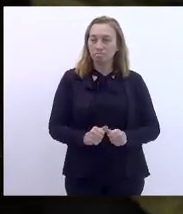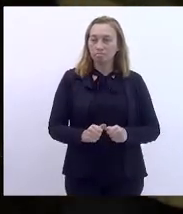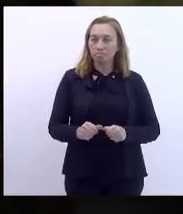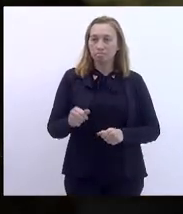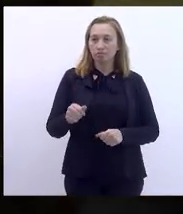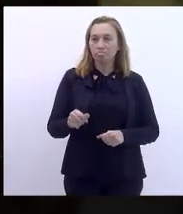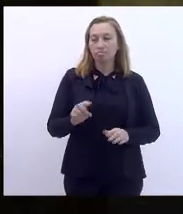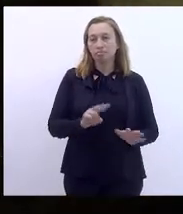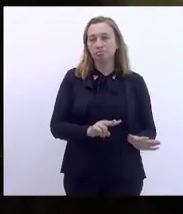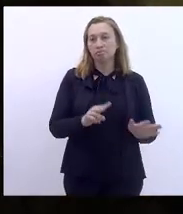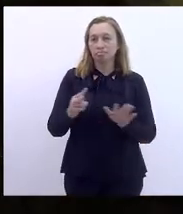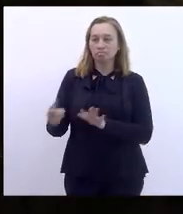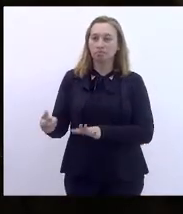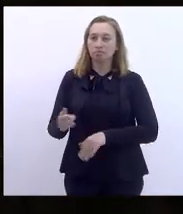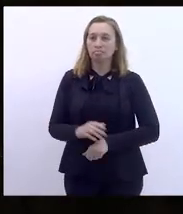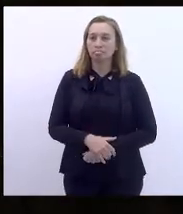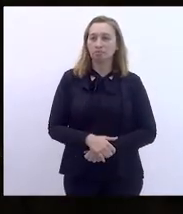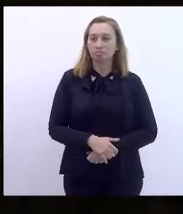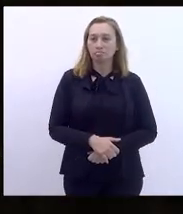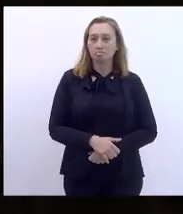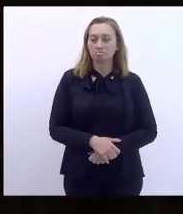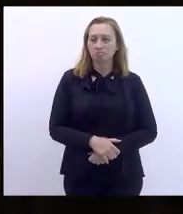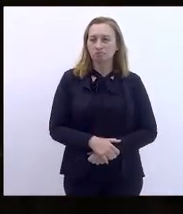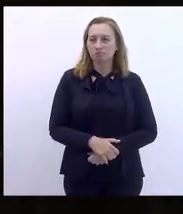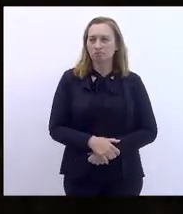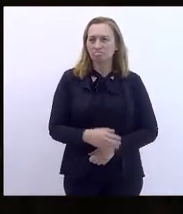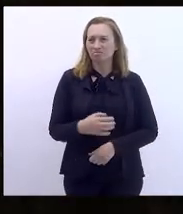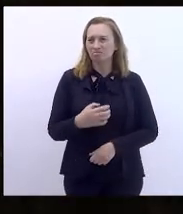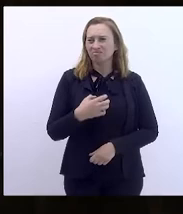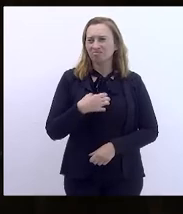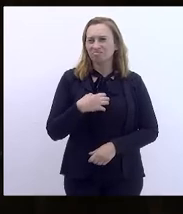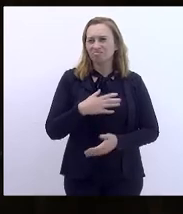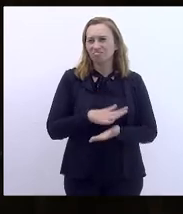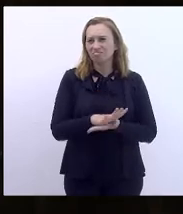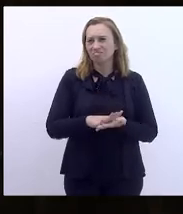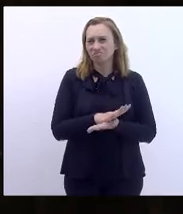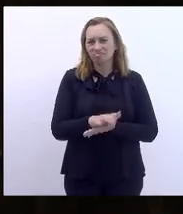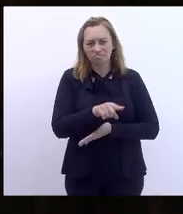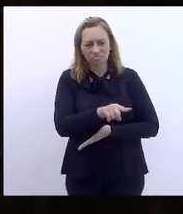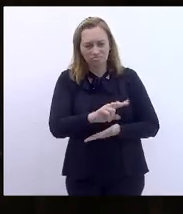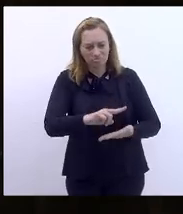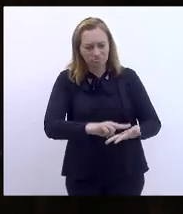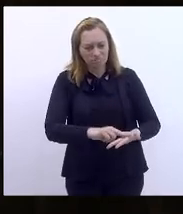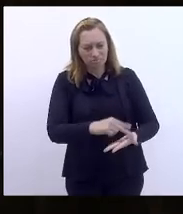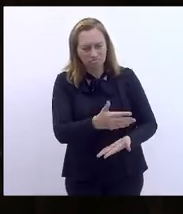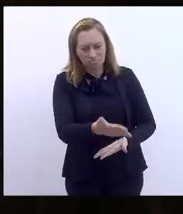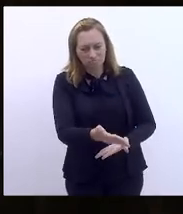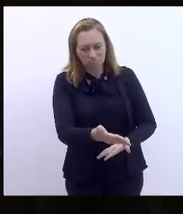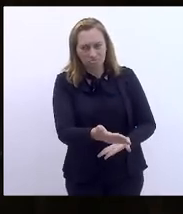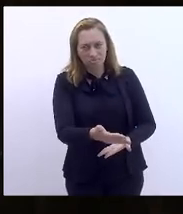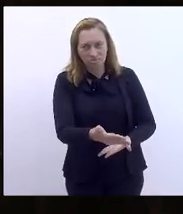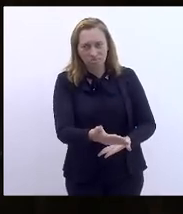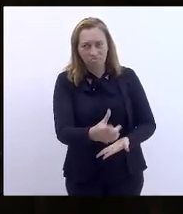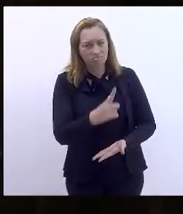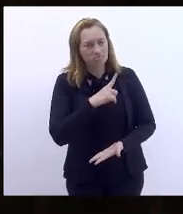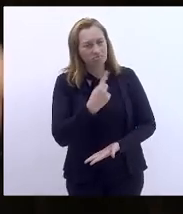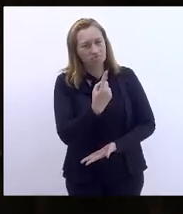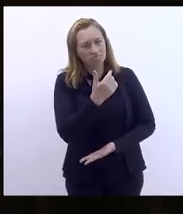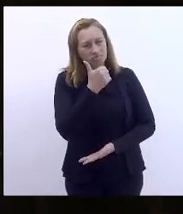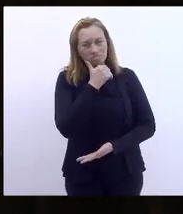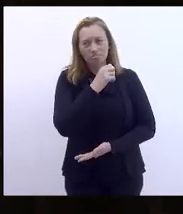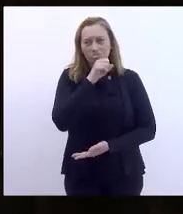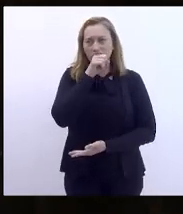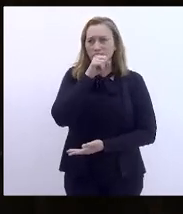semana e sem se importa que aquele copo que tava lá ele tem uma